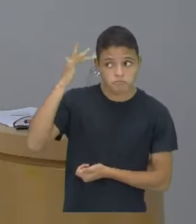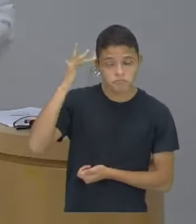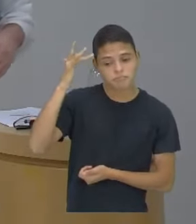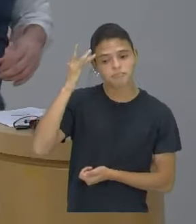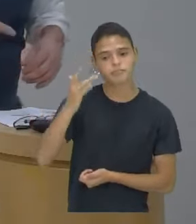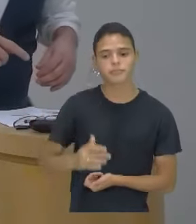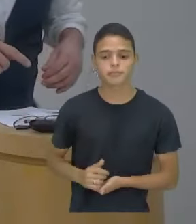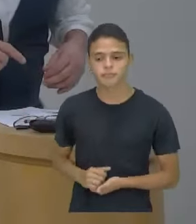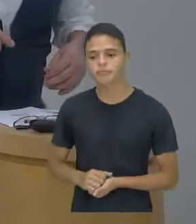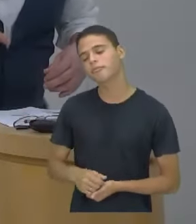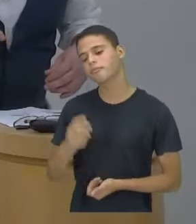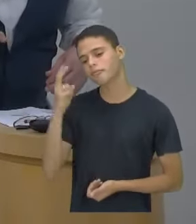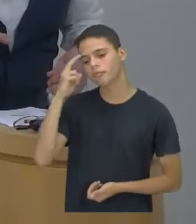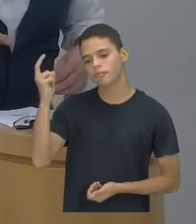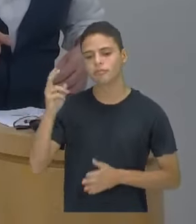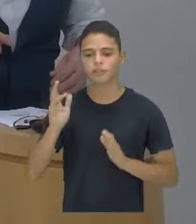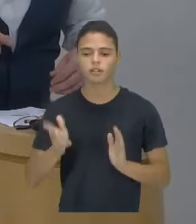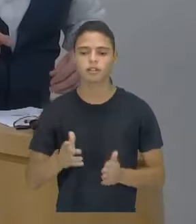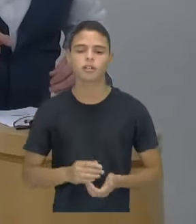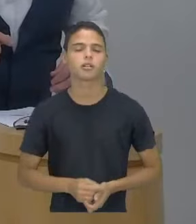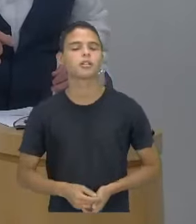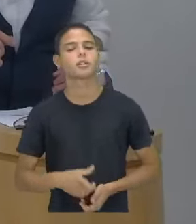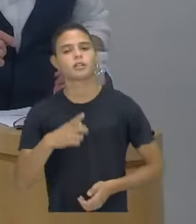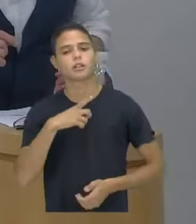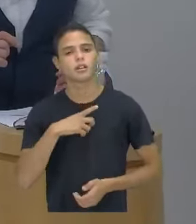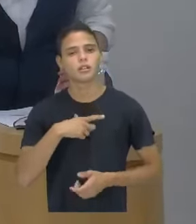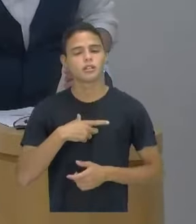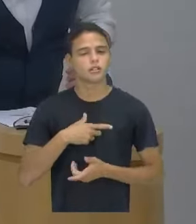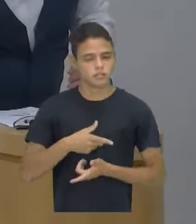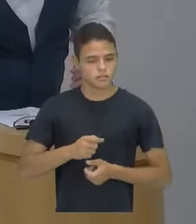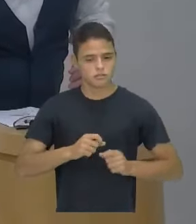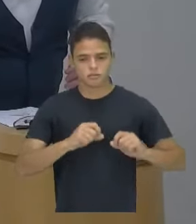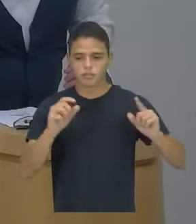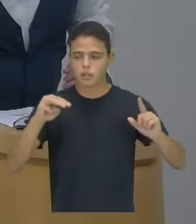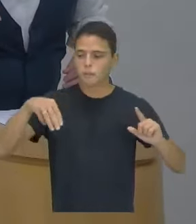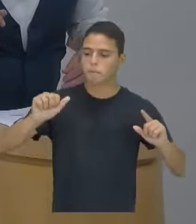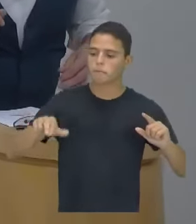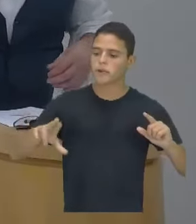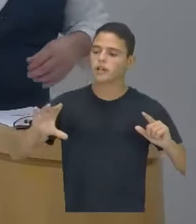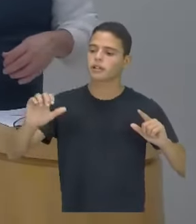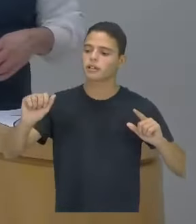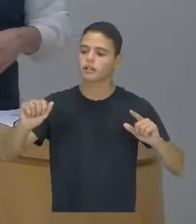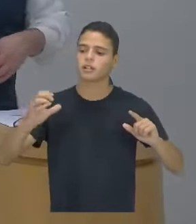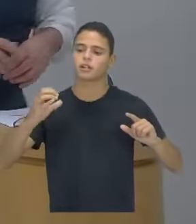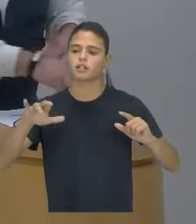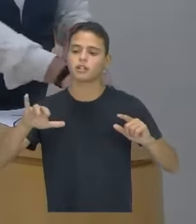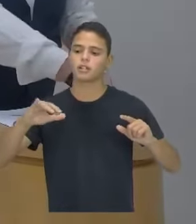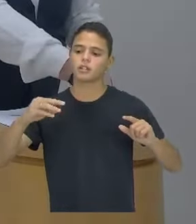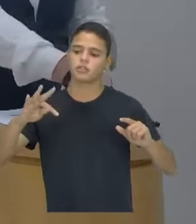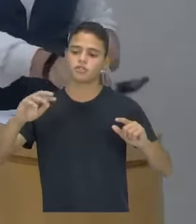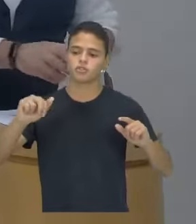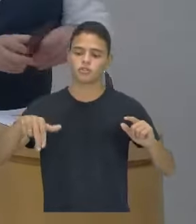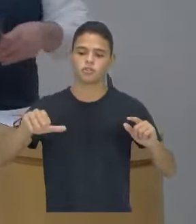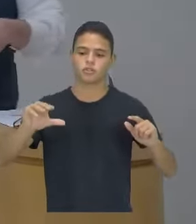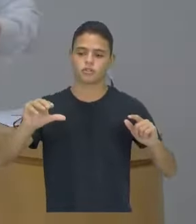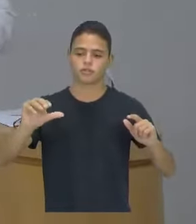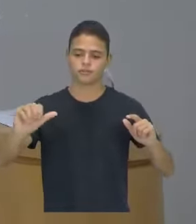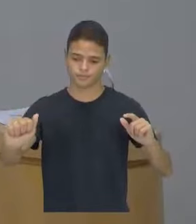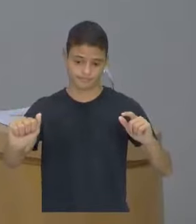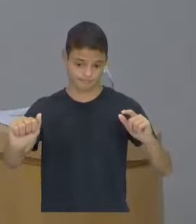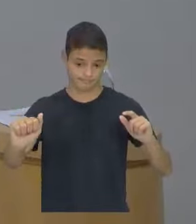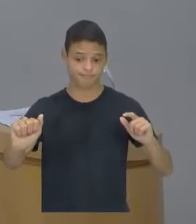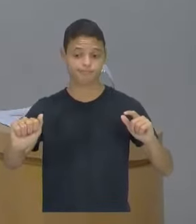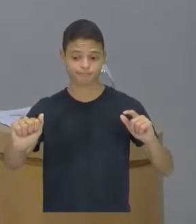Ótimo. E aqui vou fazer uma observação que a Pro Mara, deve ser Mara Cristina... Amara, deve ser pro Amara